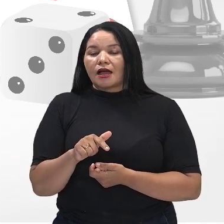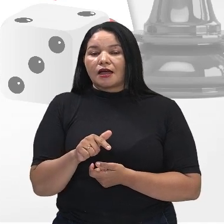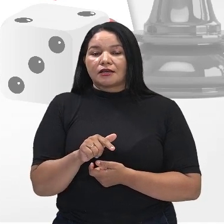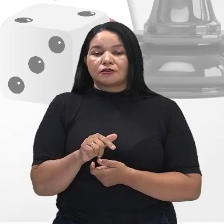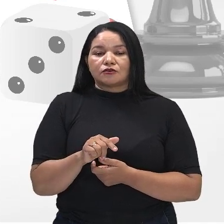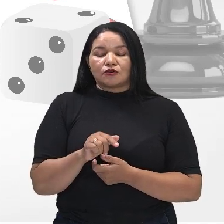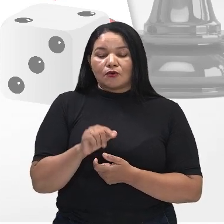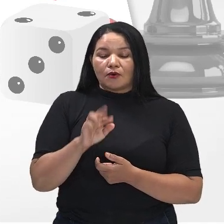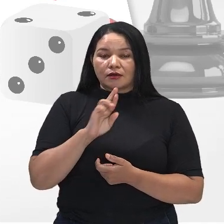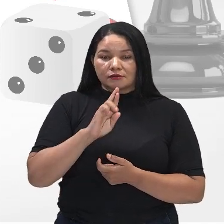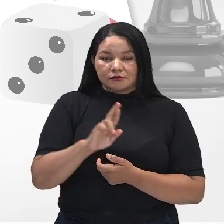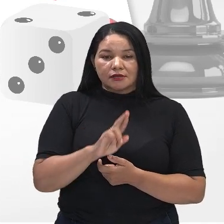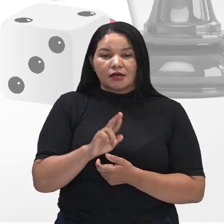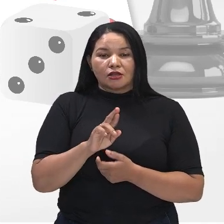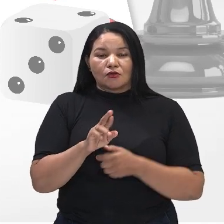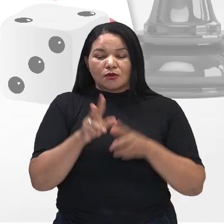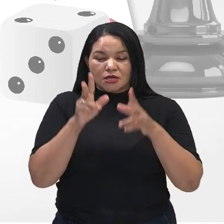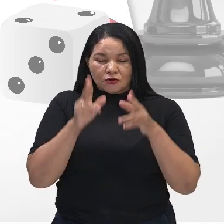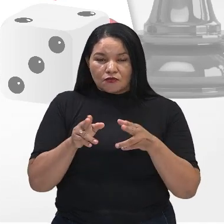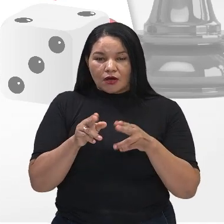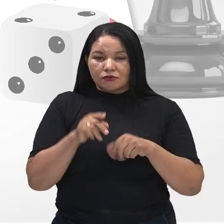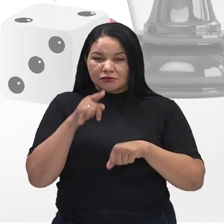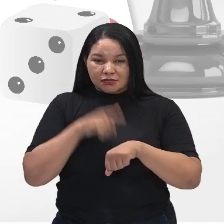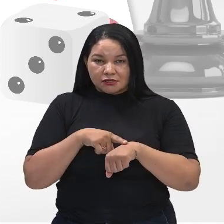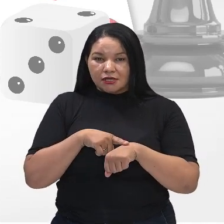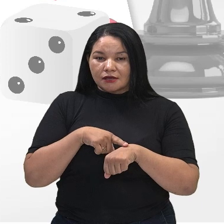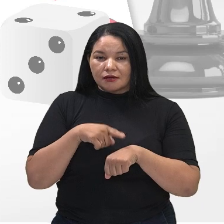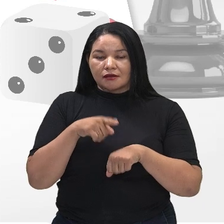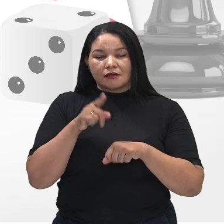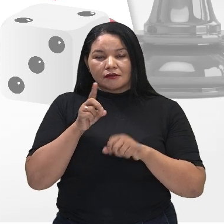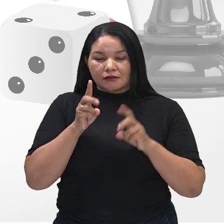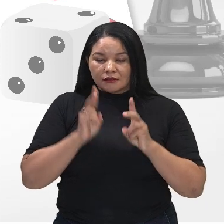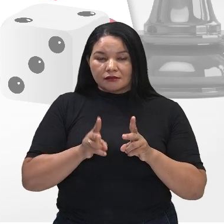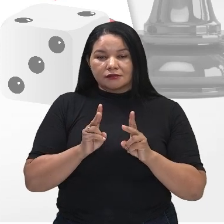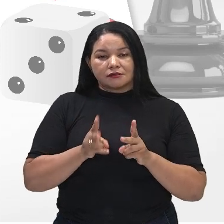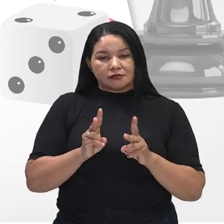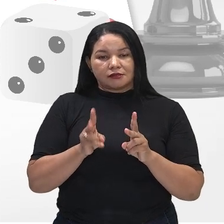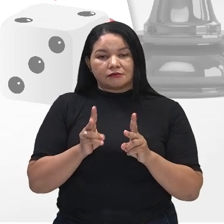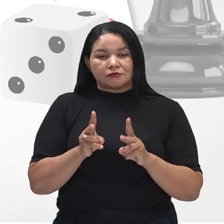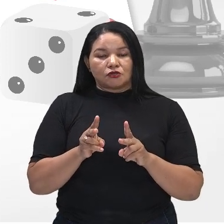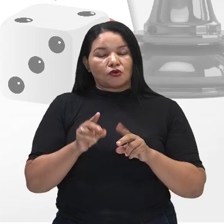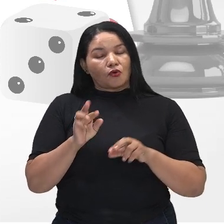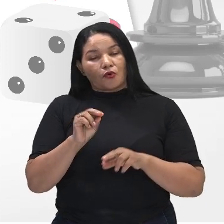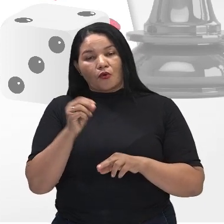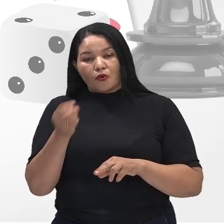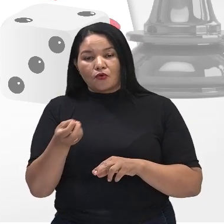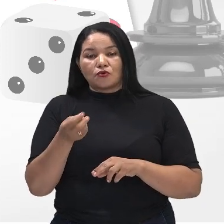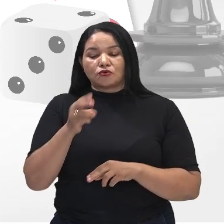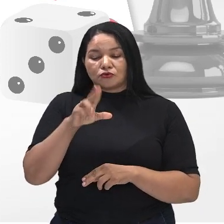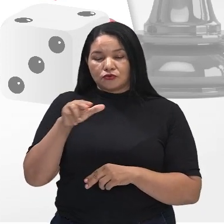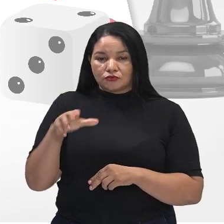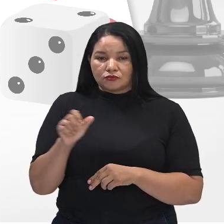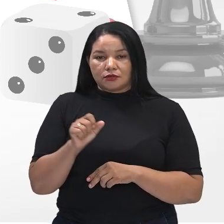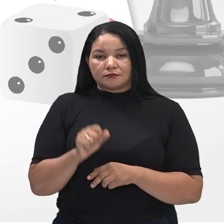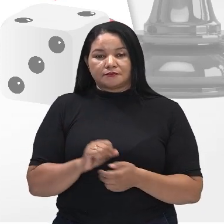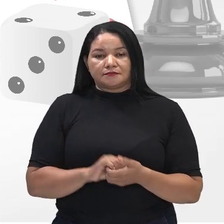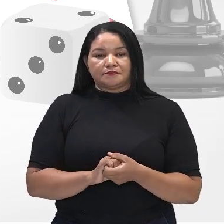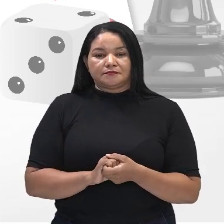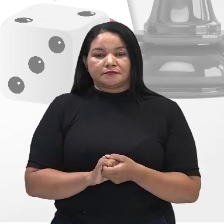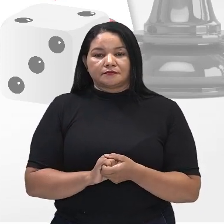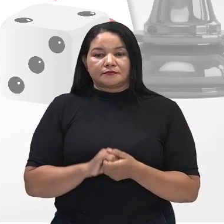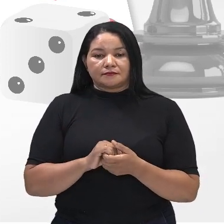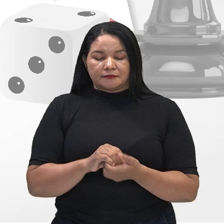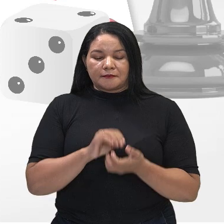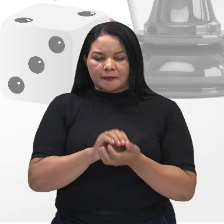será o mesmo ou que o resultado sempre acontecerá ou nunca acontecerá. Por exemplo, vamos imaginar aqui o lançamento de